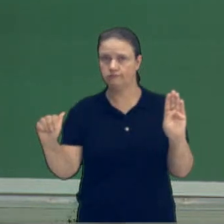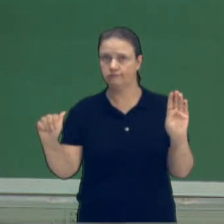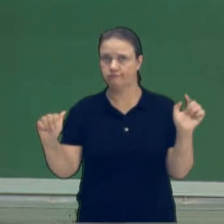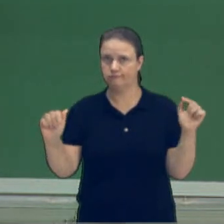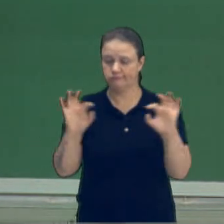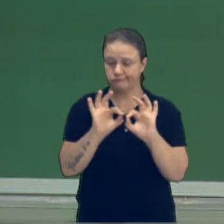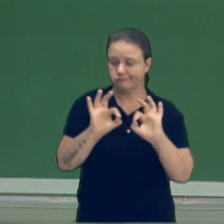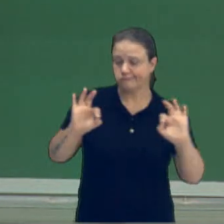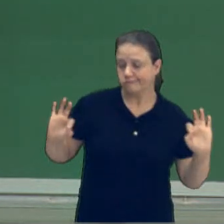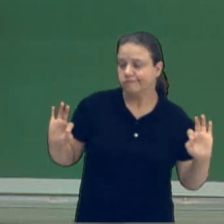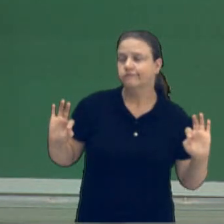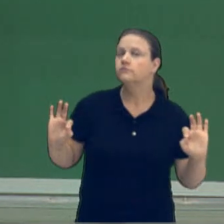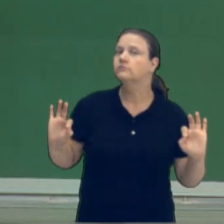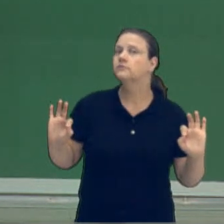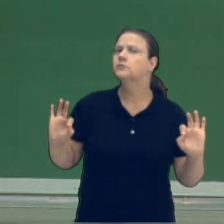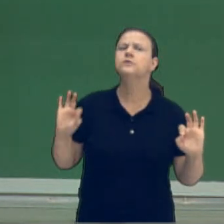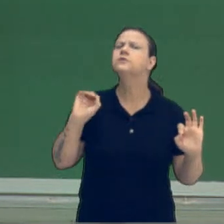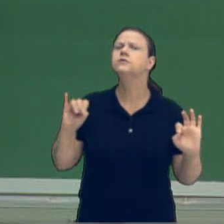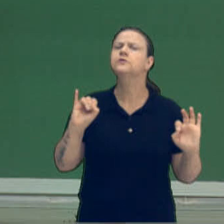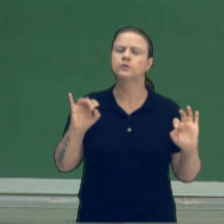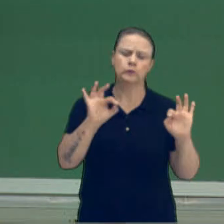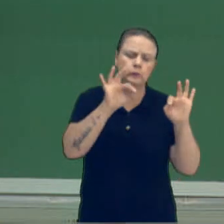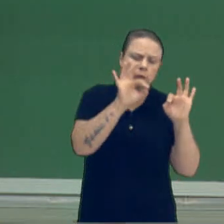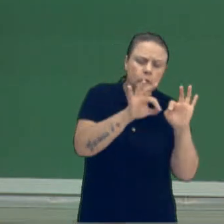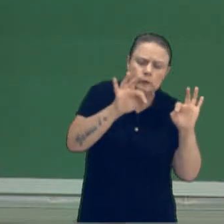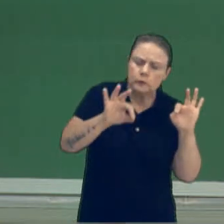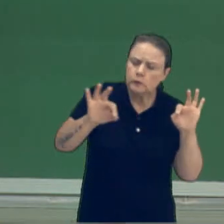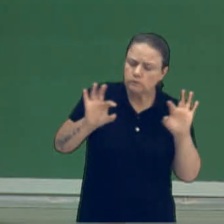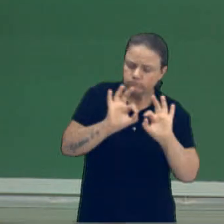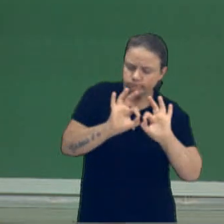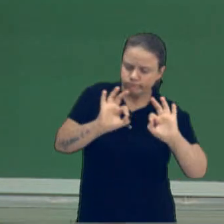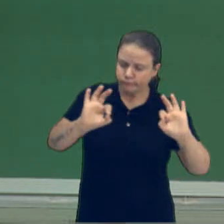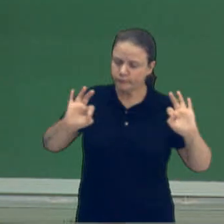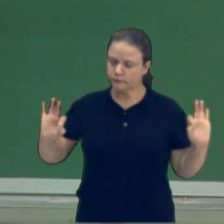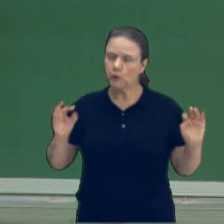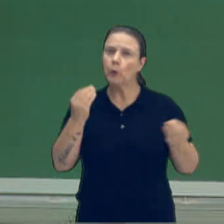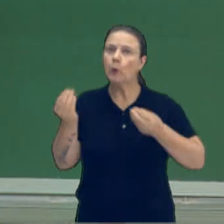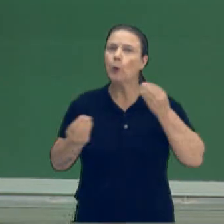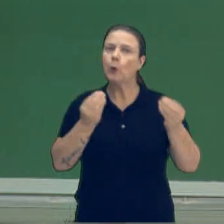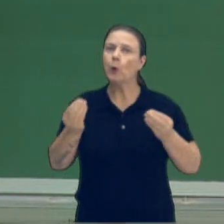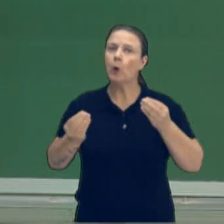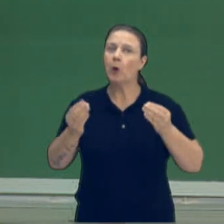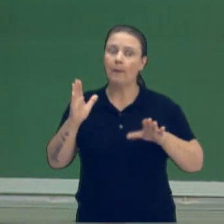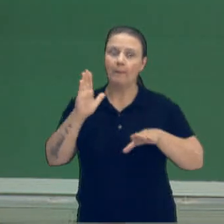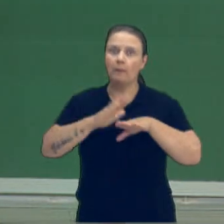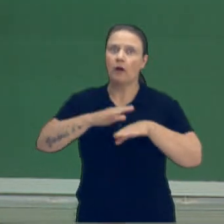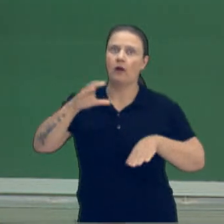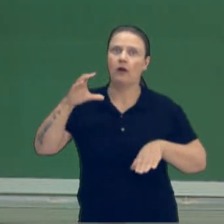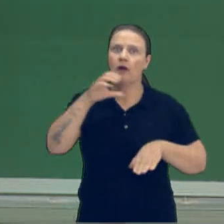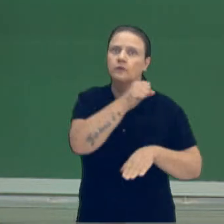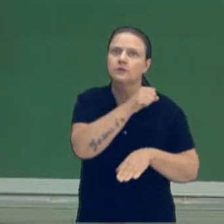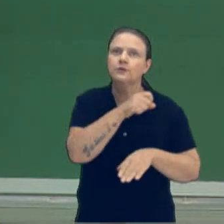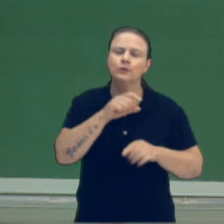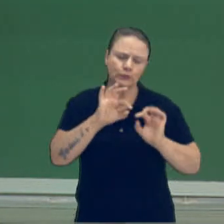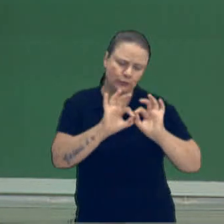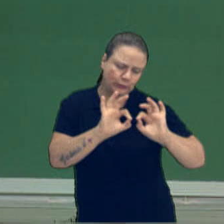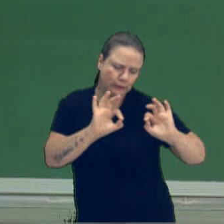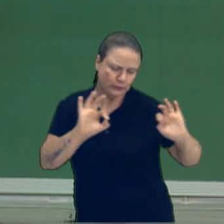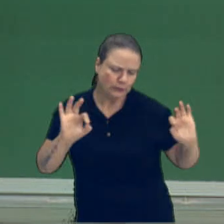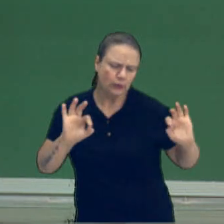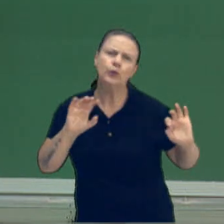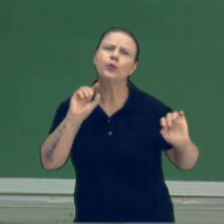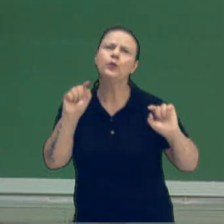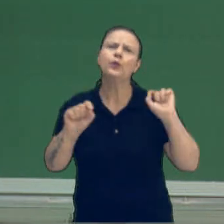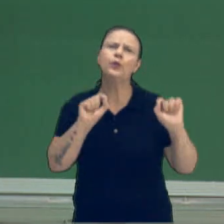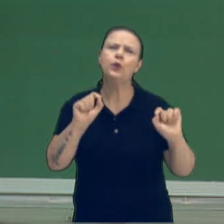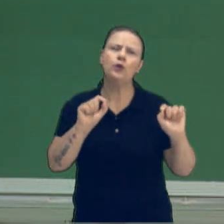E quando a gente está falando entre pontos e retas e como fazer um caminho menor, a distância entre dois pontos, o menor caminho que a